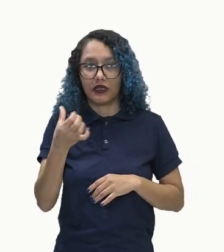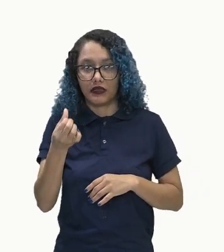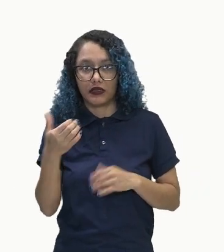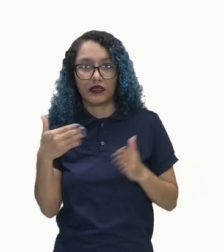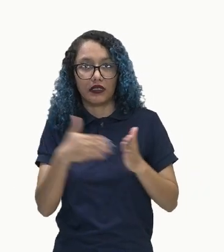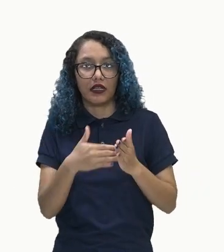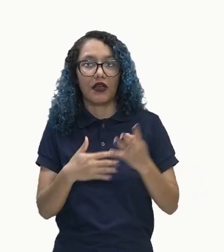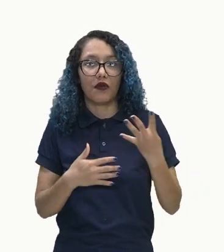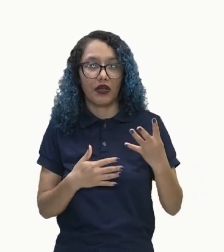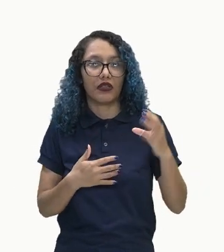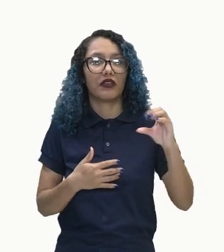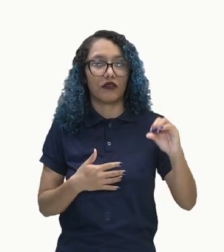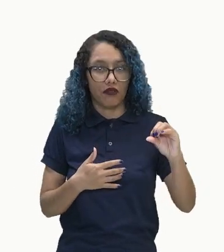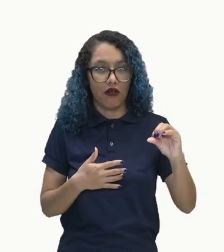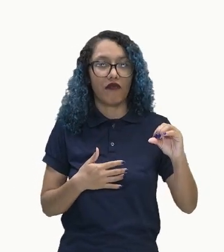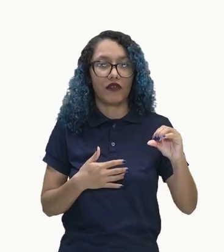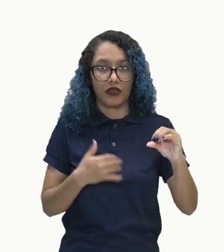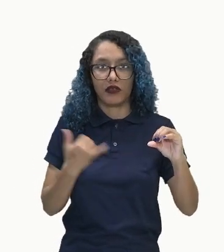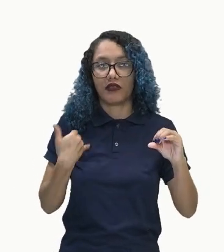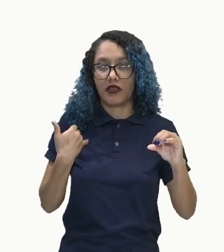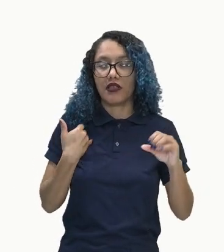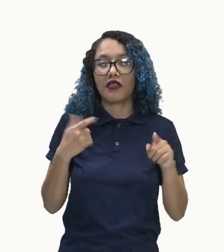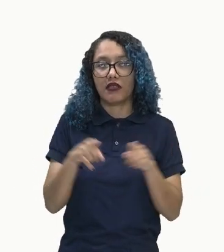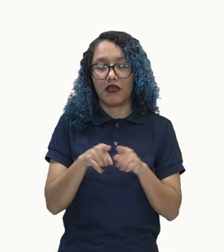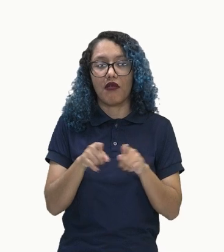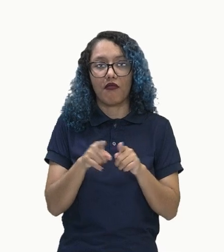a 49 anos, com